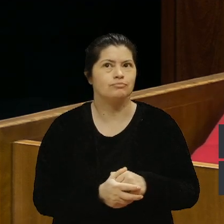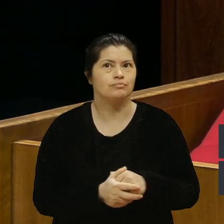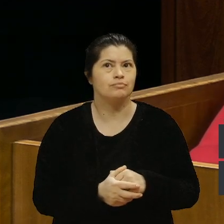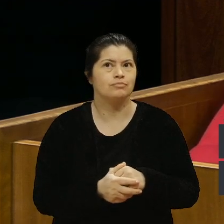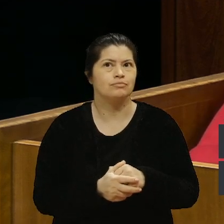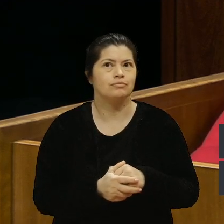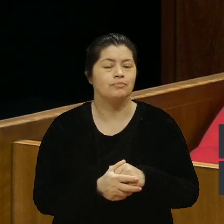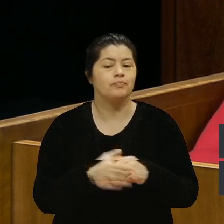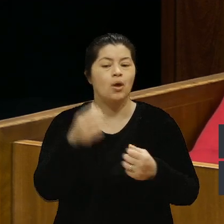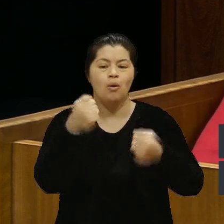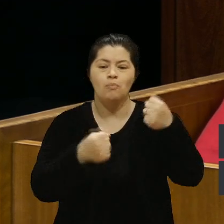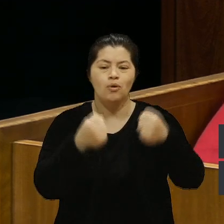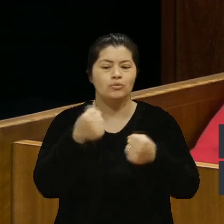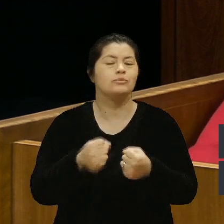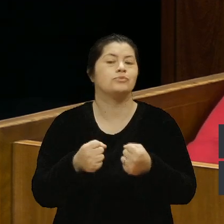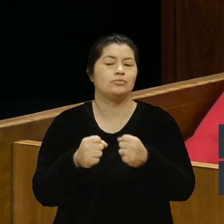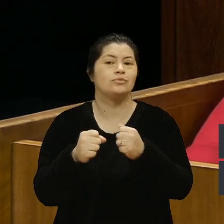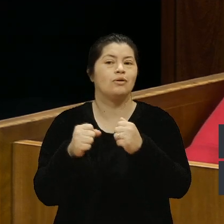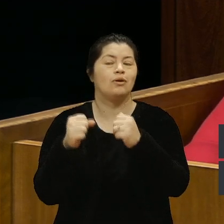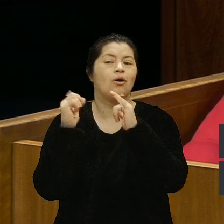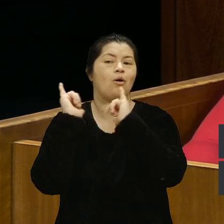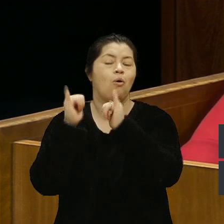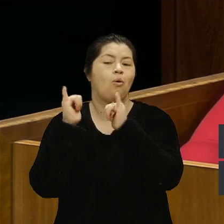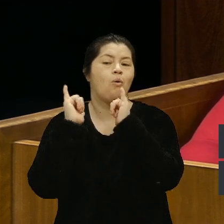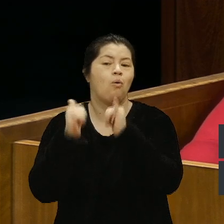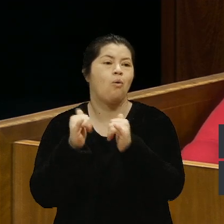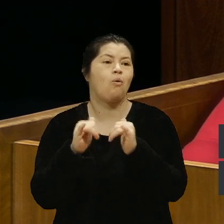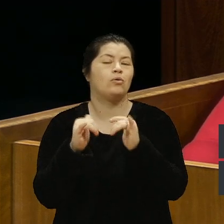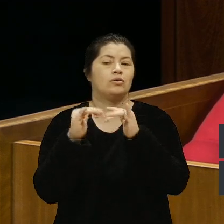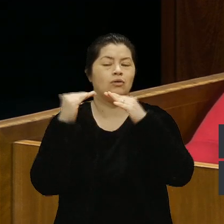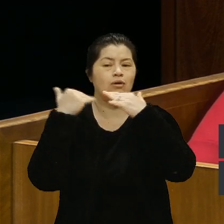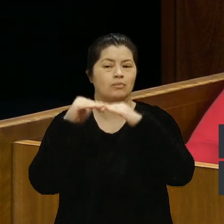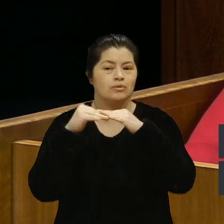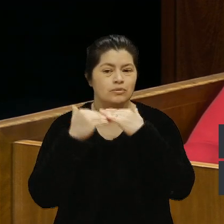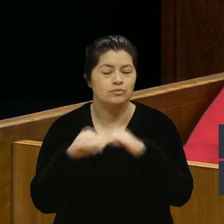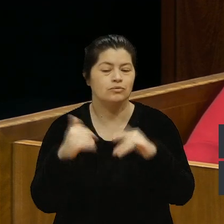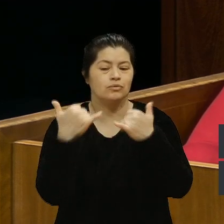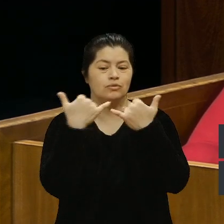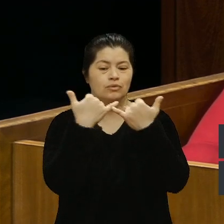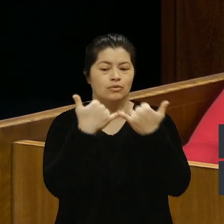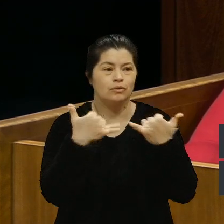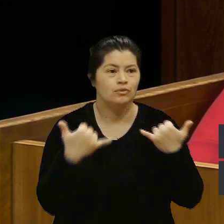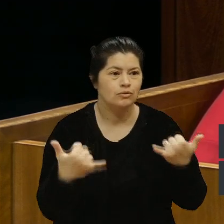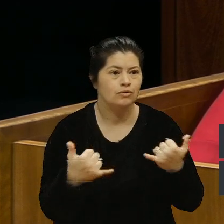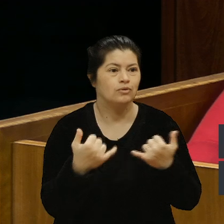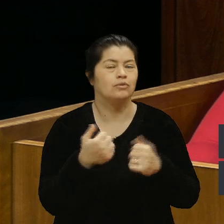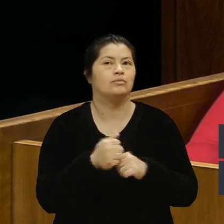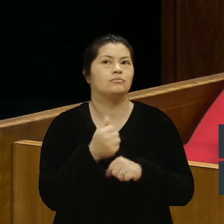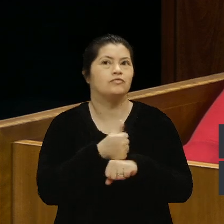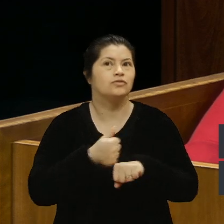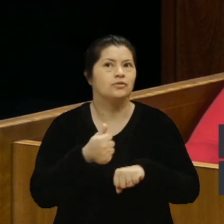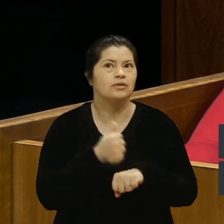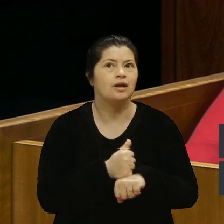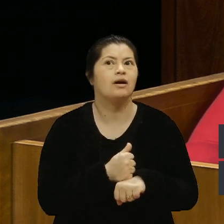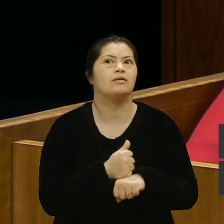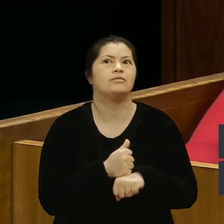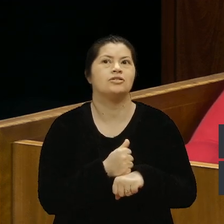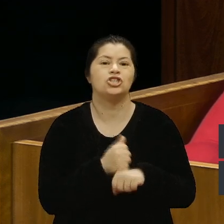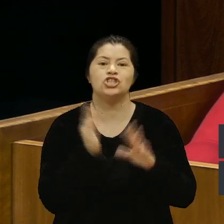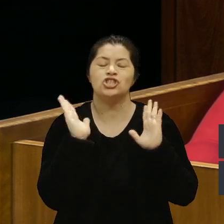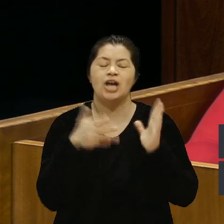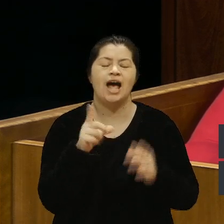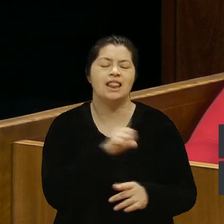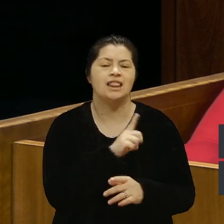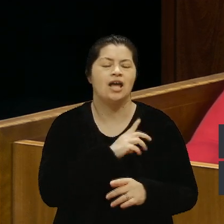motorista de ônibus, caminhoneiro, eletricista. Eu já tive muita